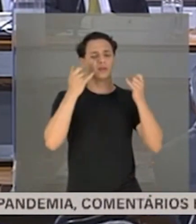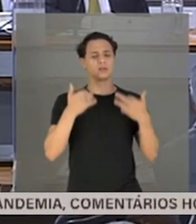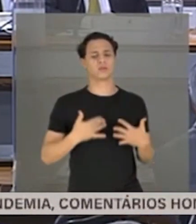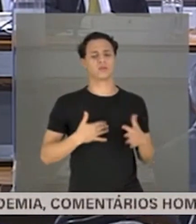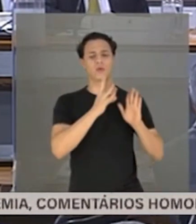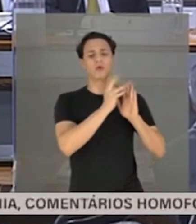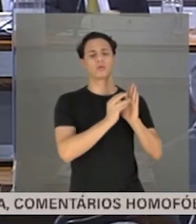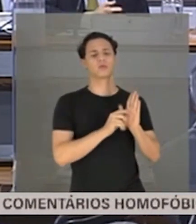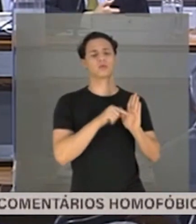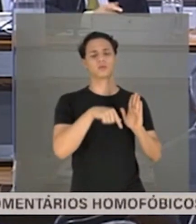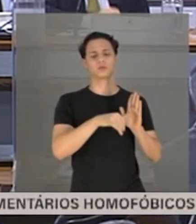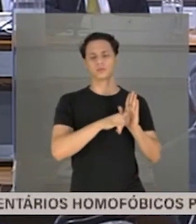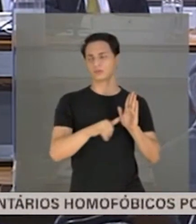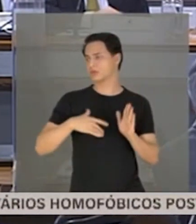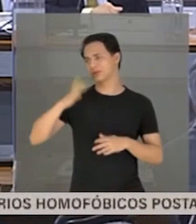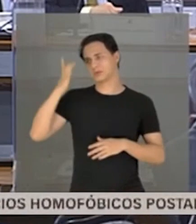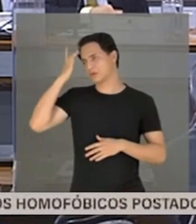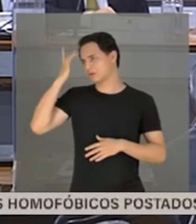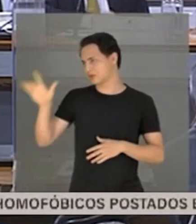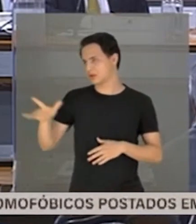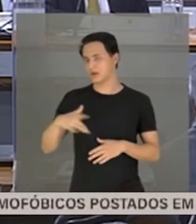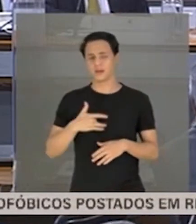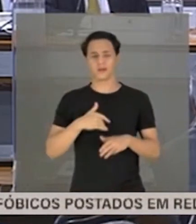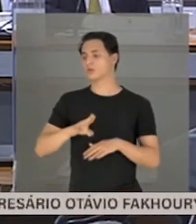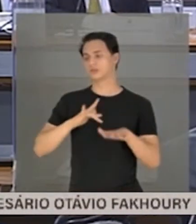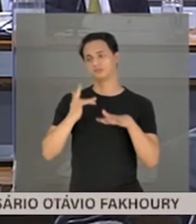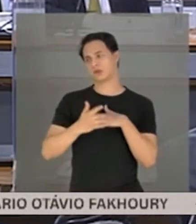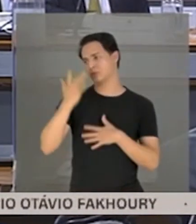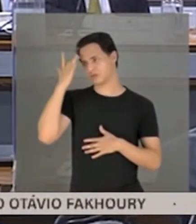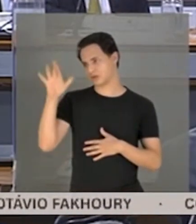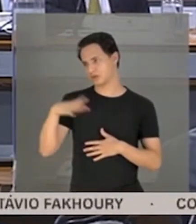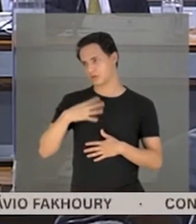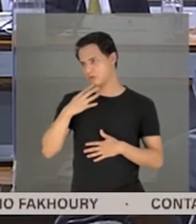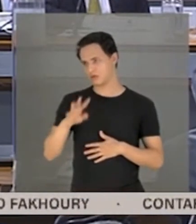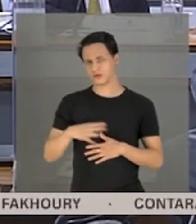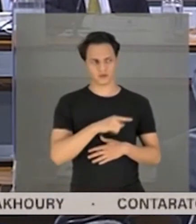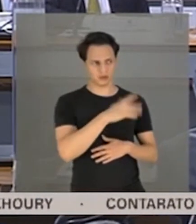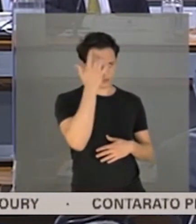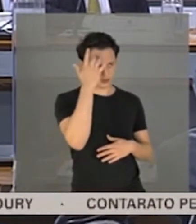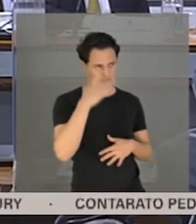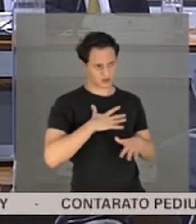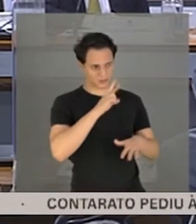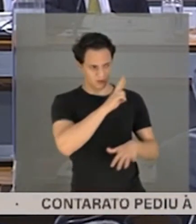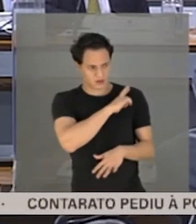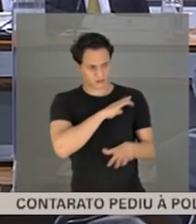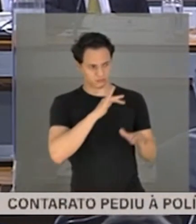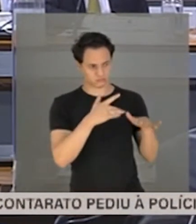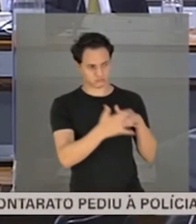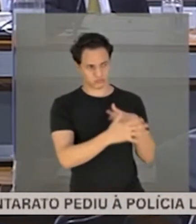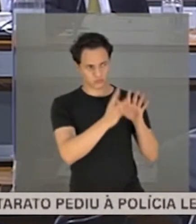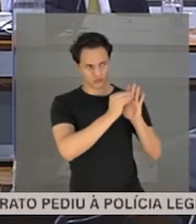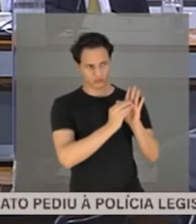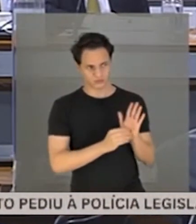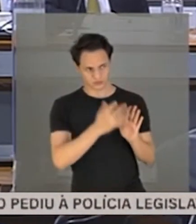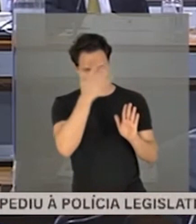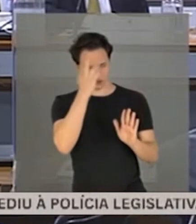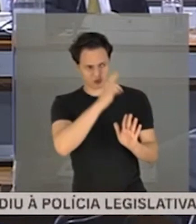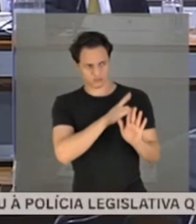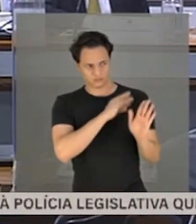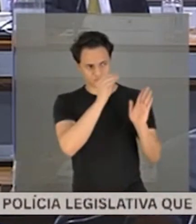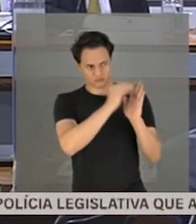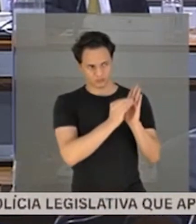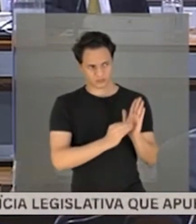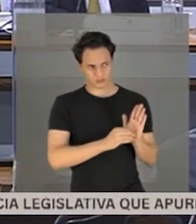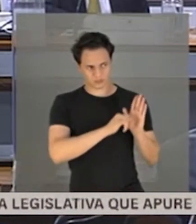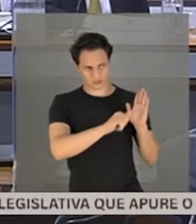dessas publicações? Também não sei, eu fico em São Paulo, senador. Então o senhor não sabe quem opera as redes, quem Não, definiu o conteúdo, nem quem era o responsável